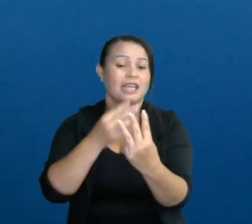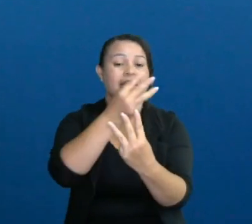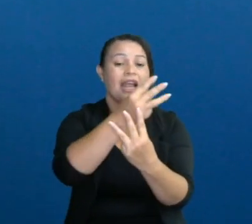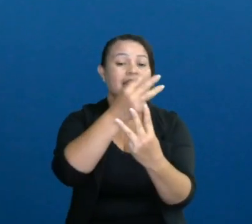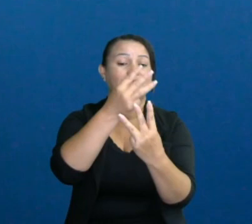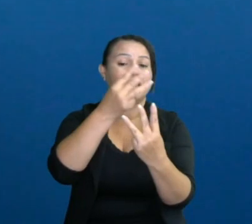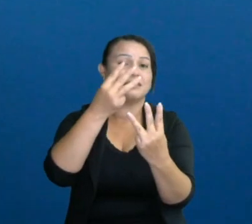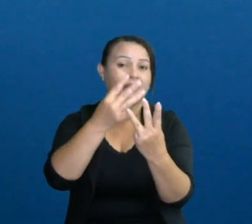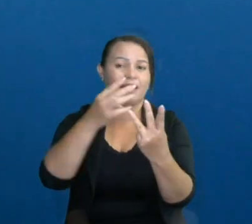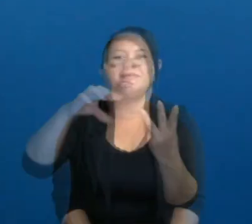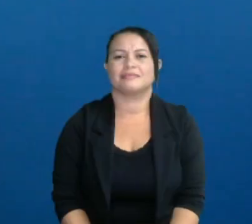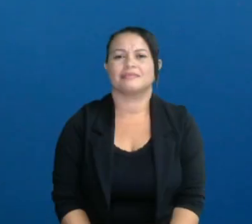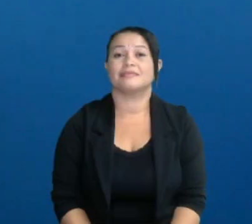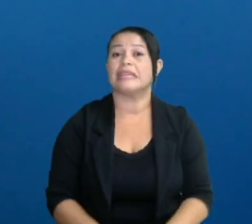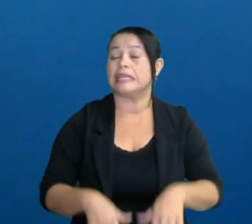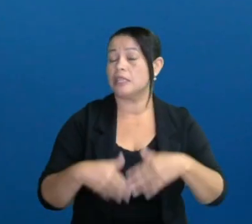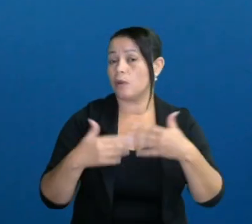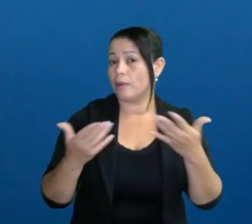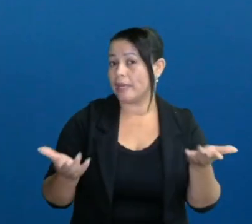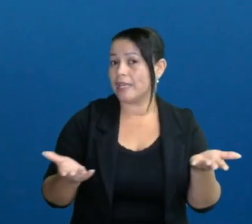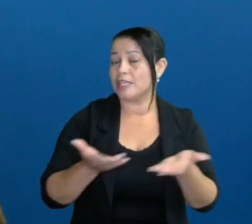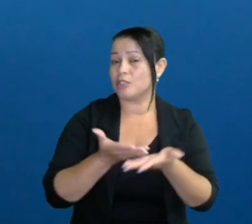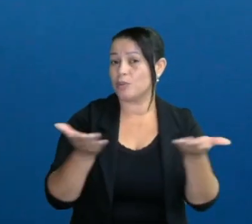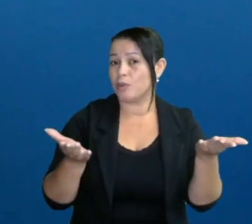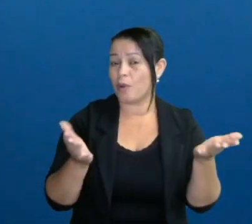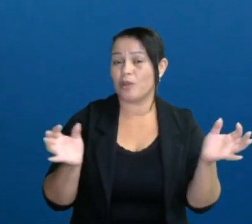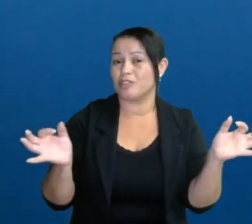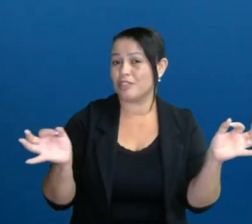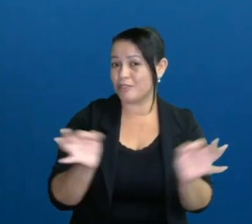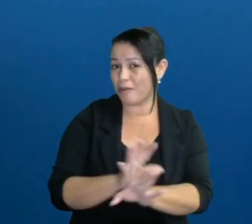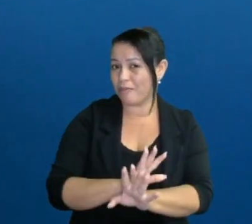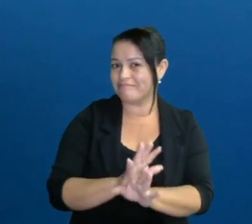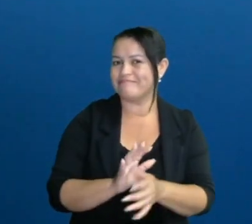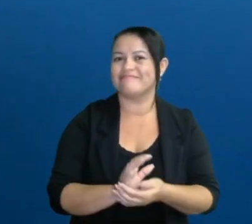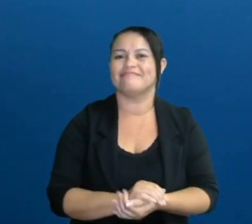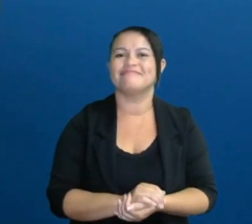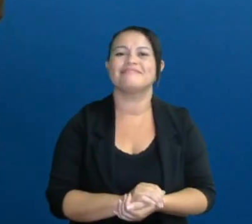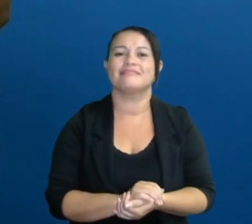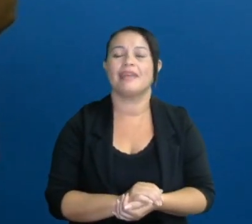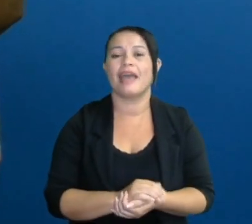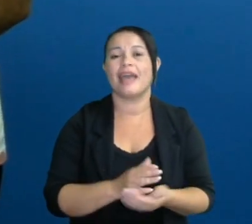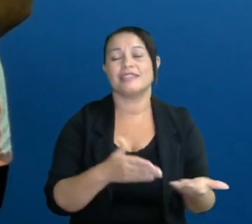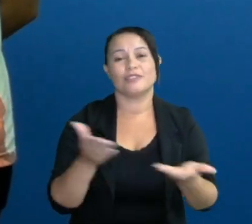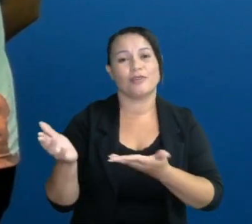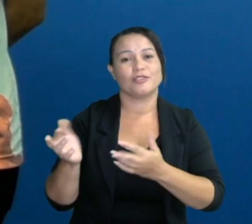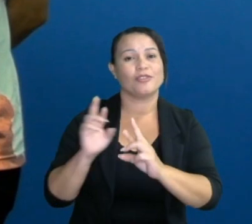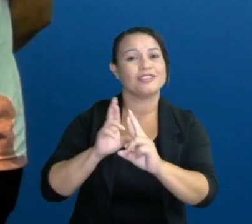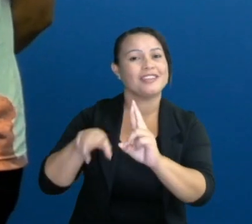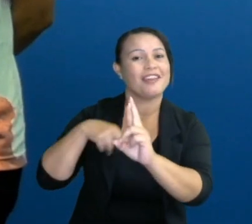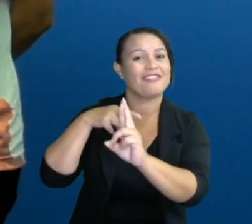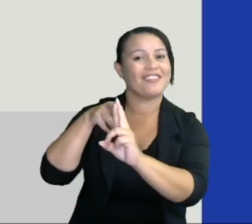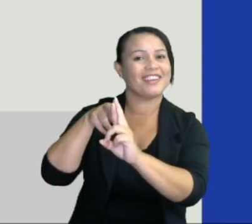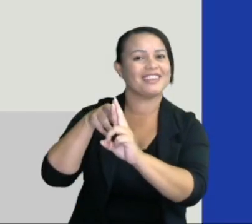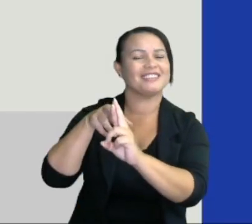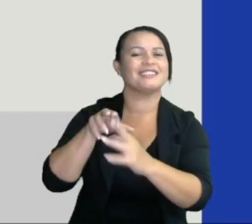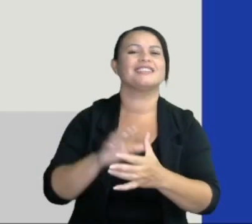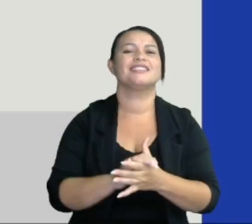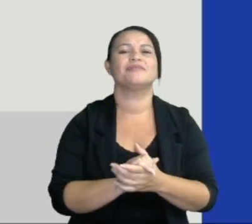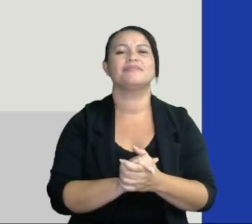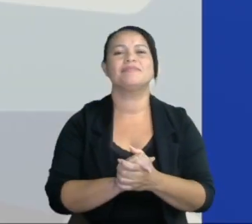custaria R$9. Então, é isso, turma. Por hoje é só. Essas são as nossas